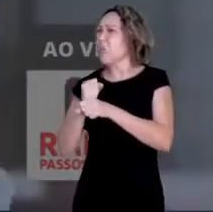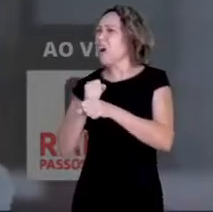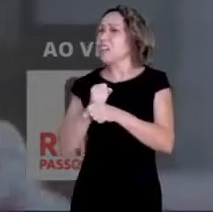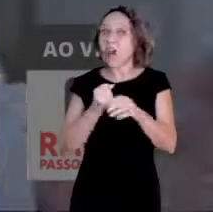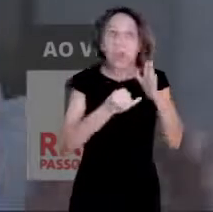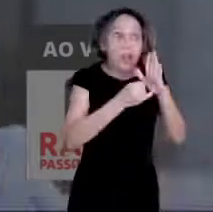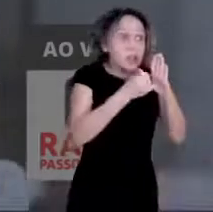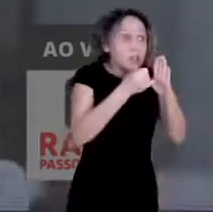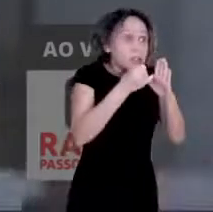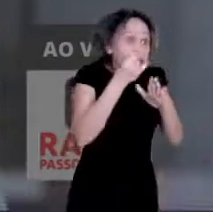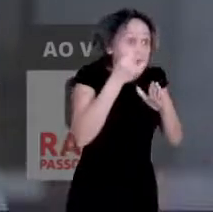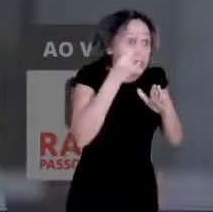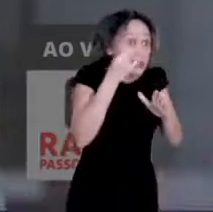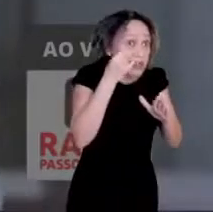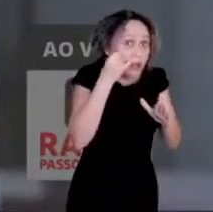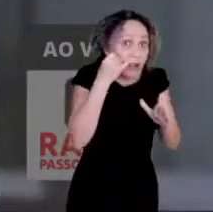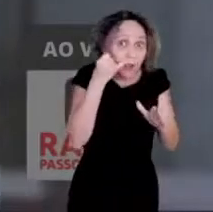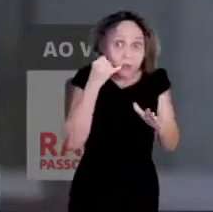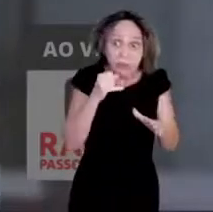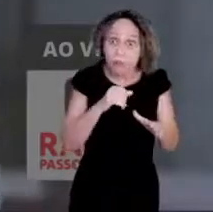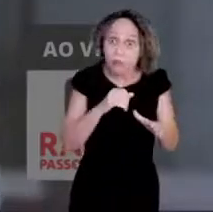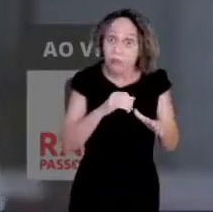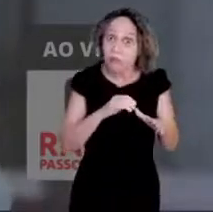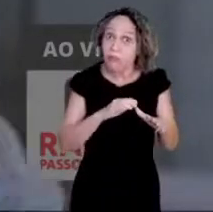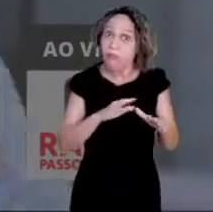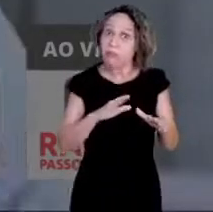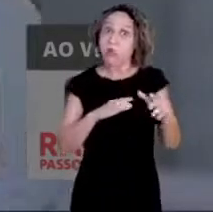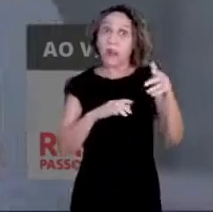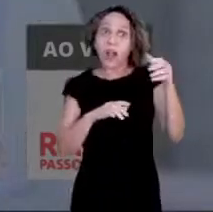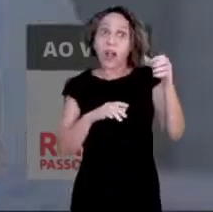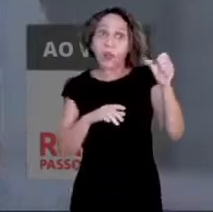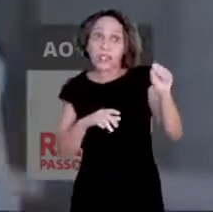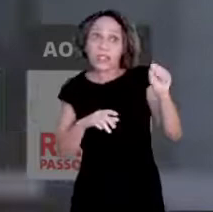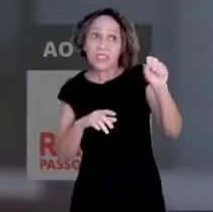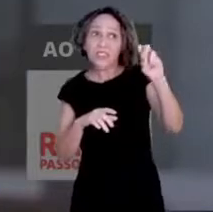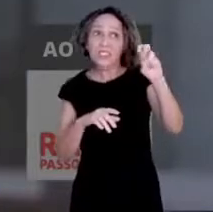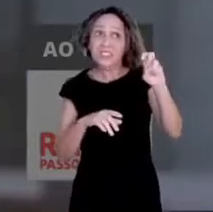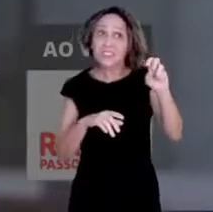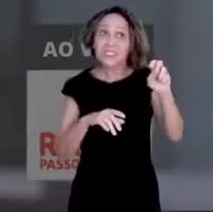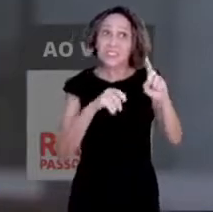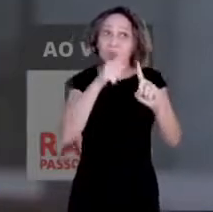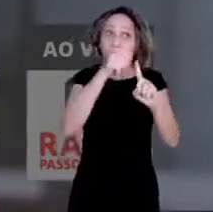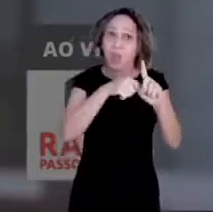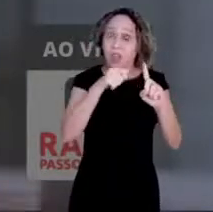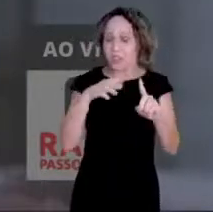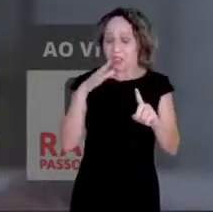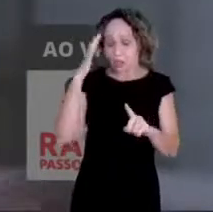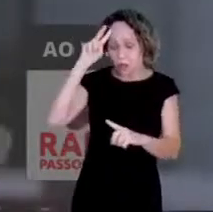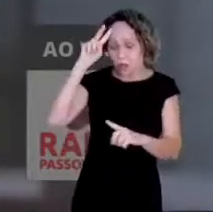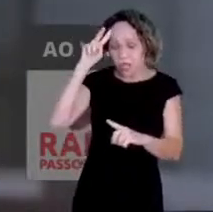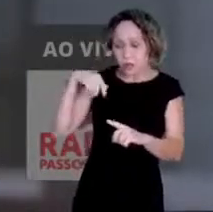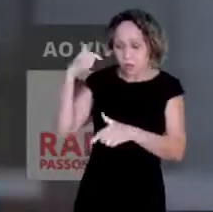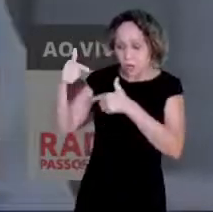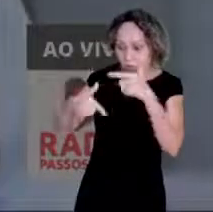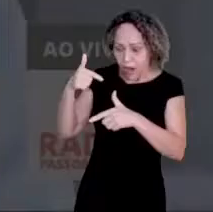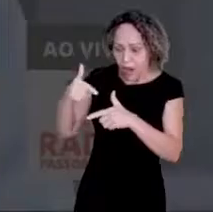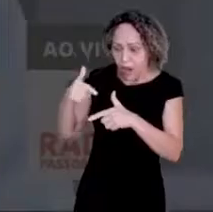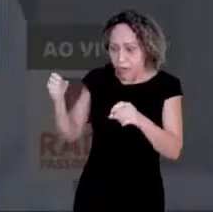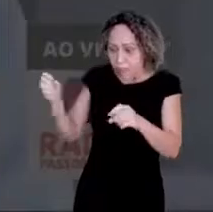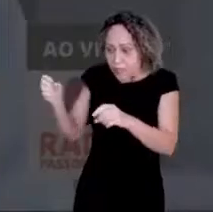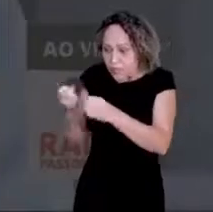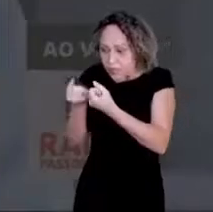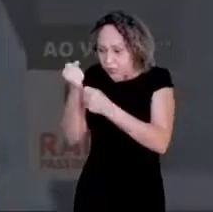na televisão dizendo, ah, hoje eu fui no supermercado e eu comprei menos. Eu diminuí minha compra. Eu trazia um carrinho cheio, agora estou trazendo